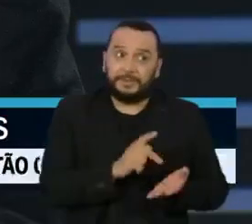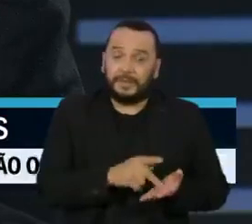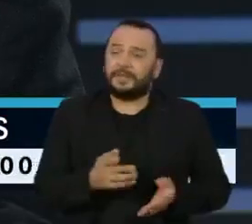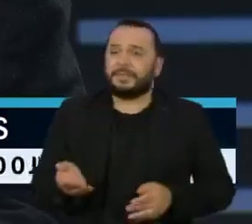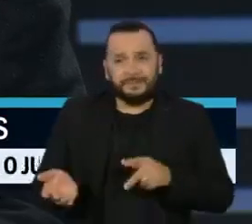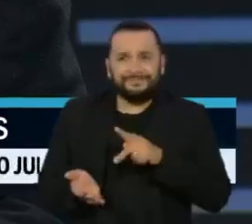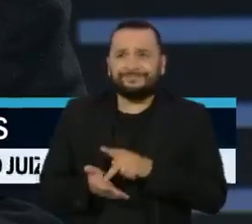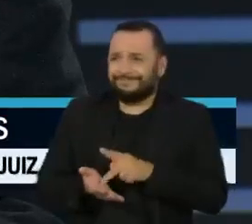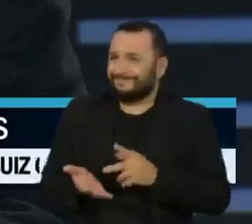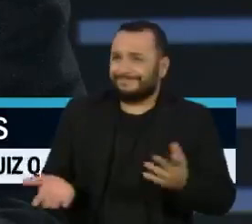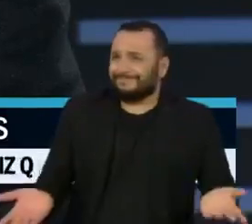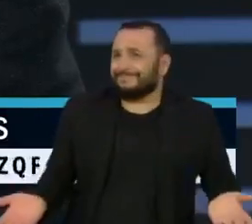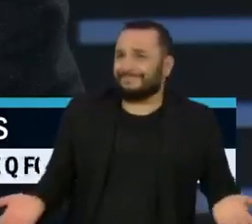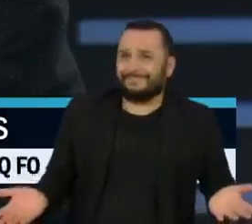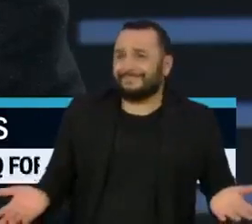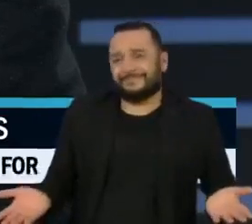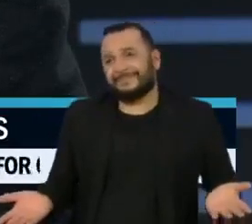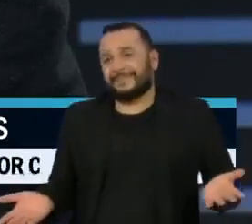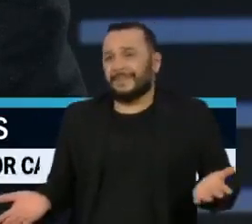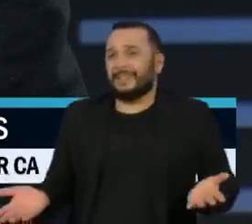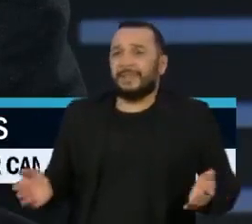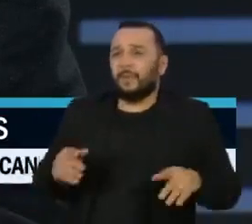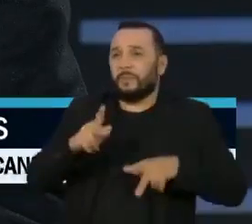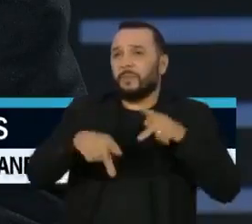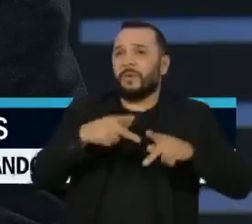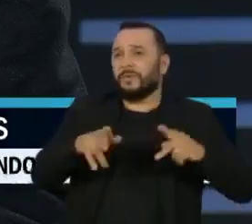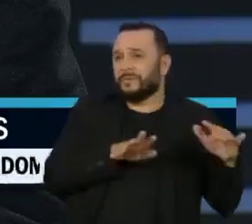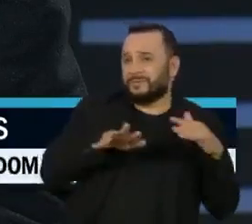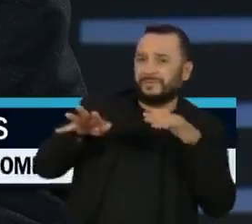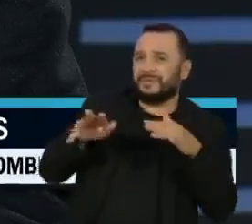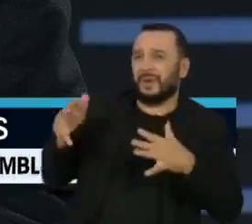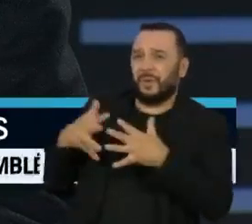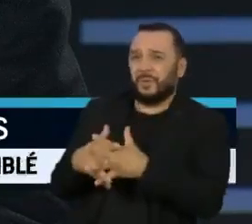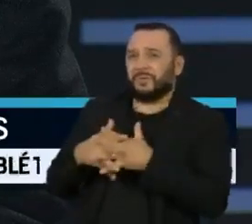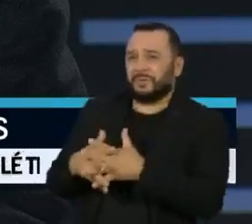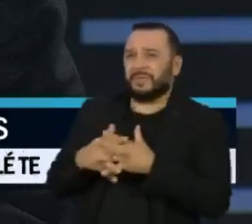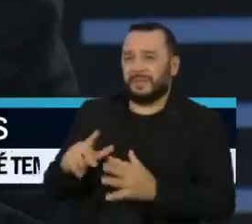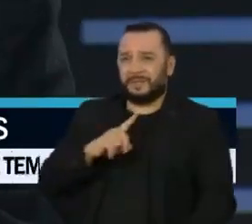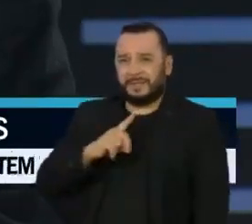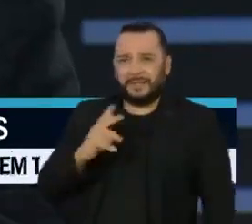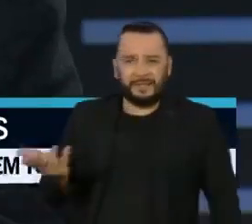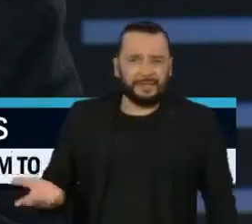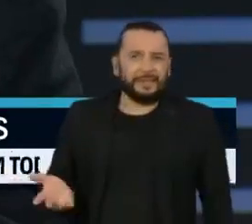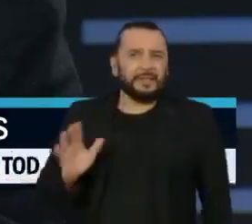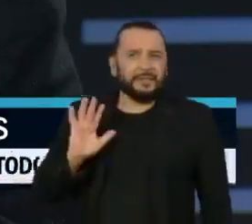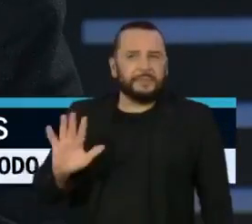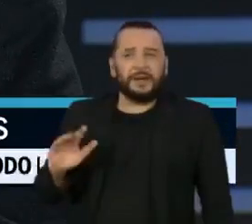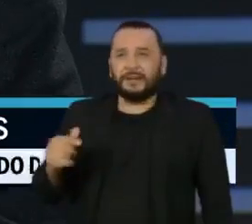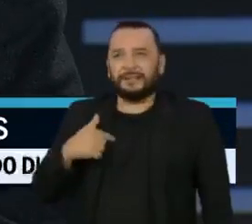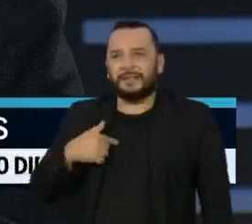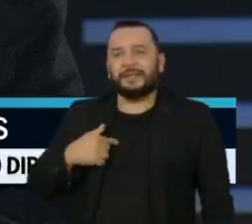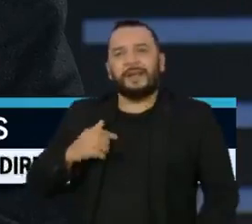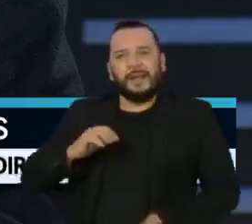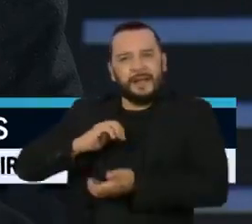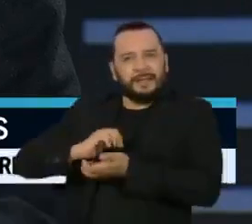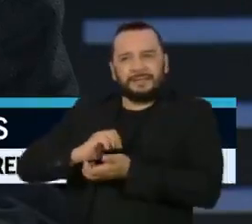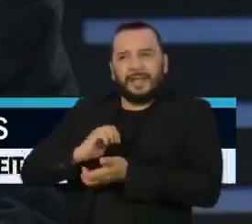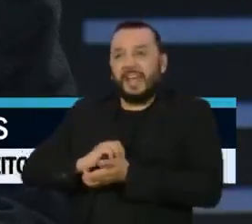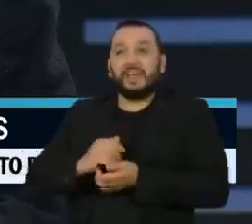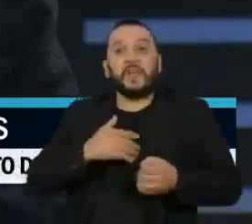que com certeza pesou mas assim de qualquer jeito assim eu não acho que o Supremo persiga bolsonaro